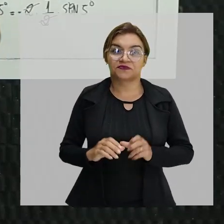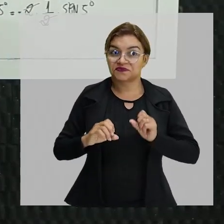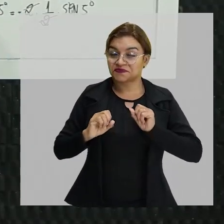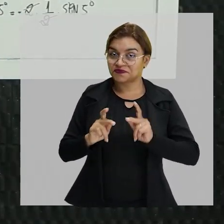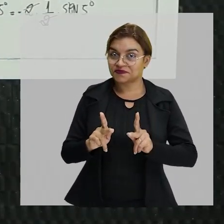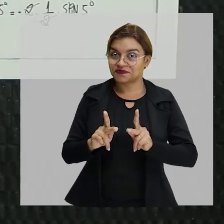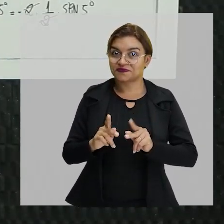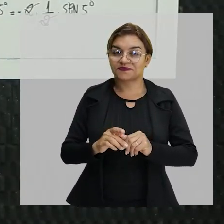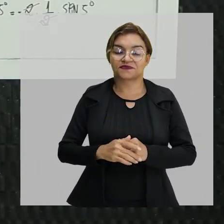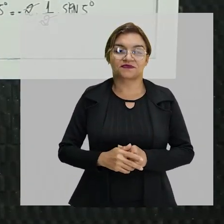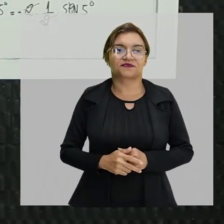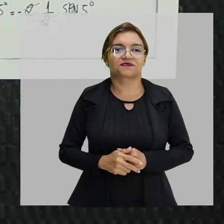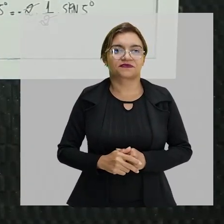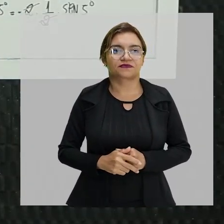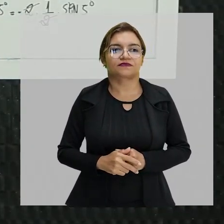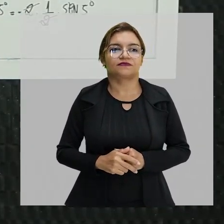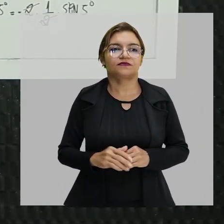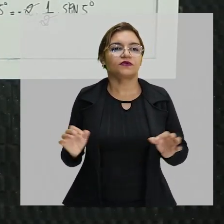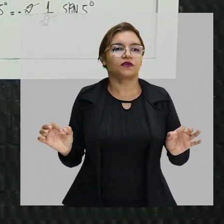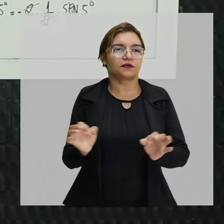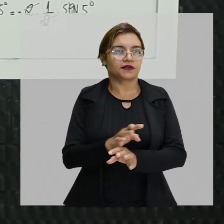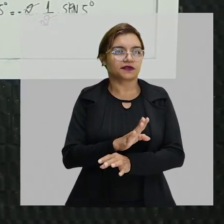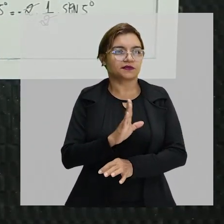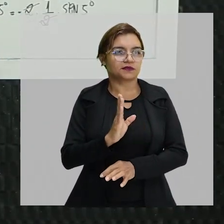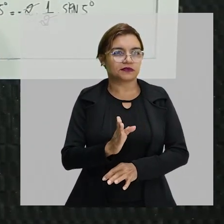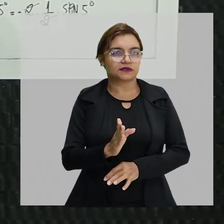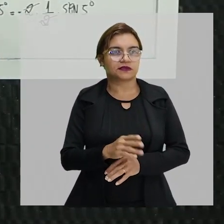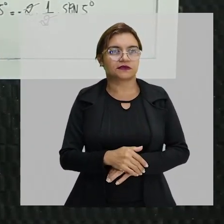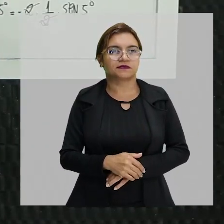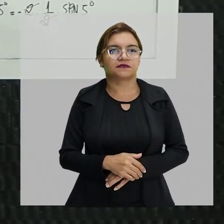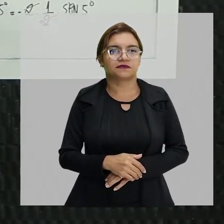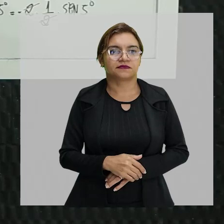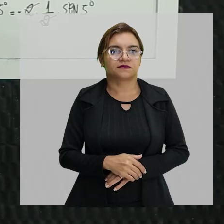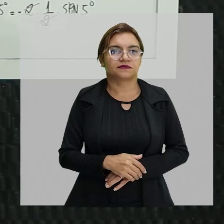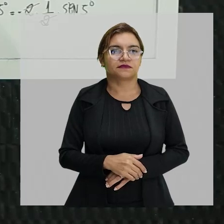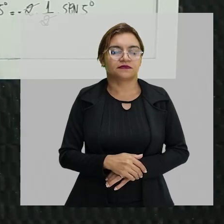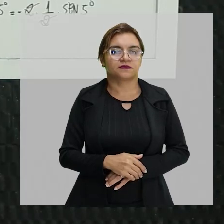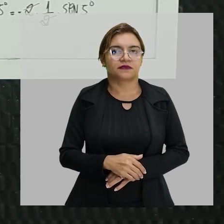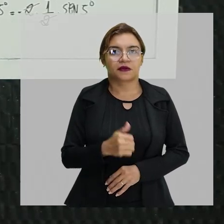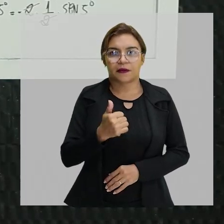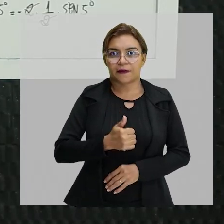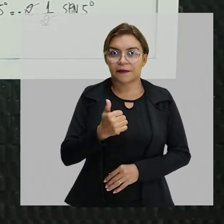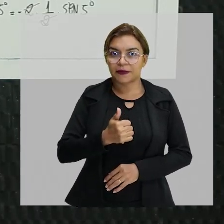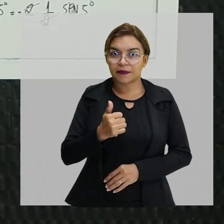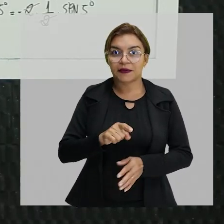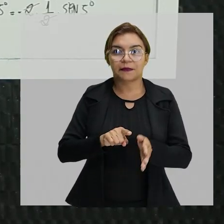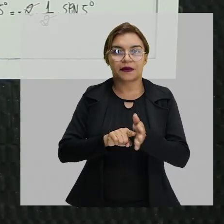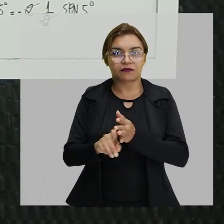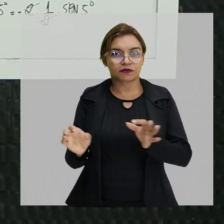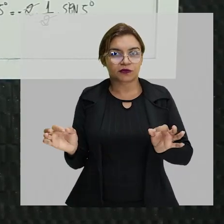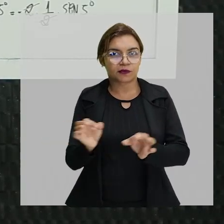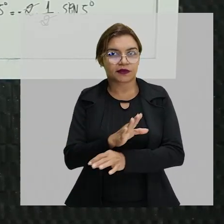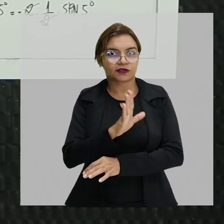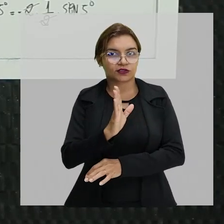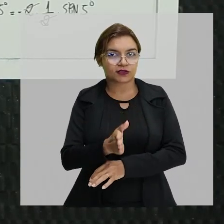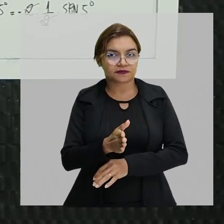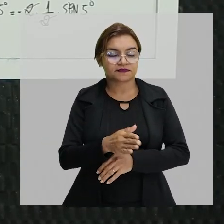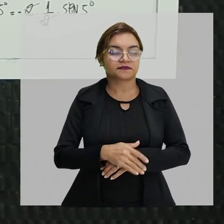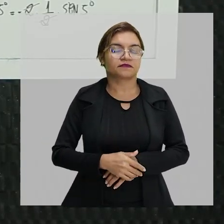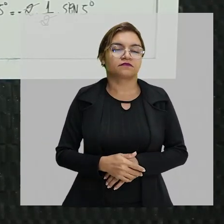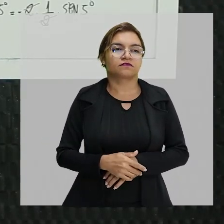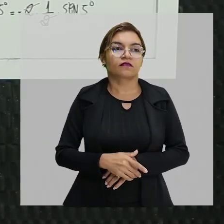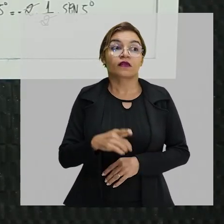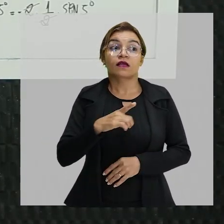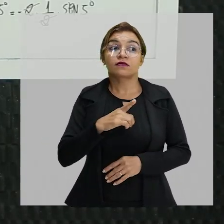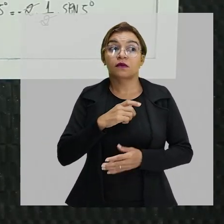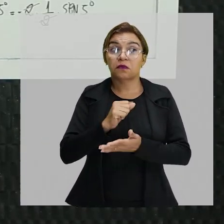Certo? Então, completamos aí nossa primeira questão. Tá? Pode ser que tenha um